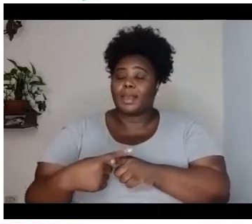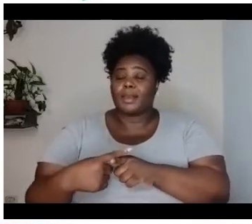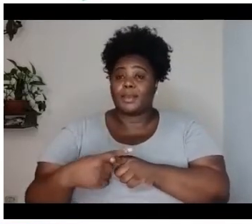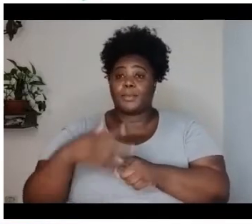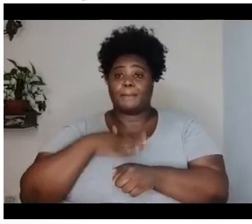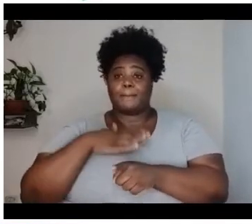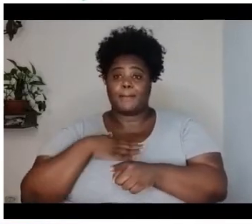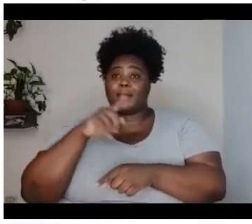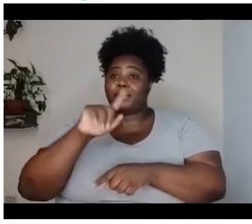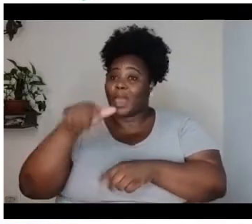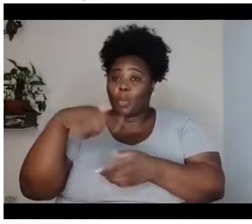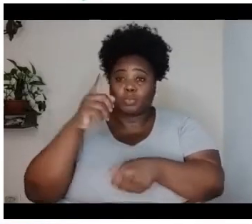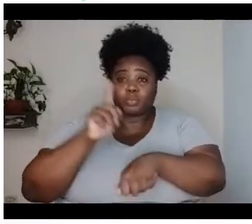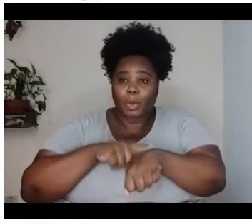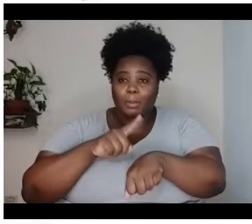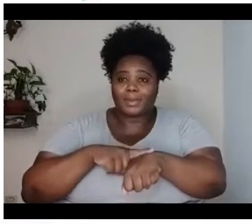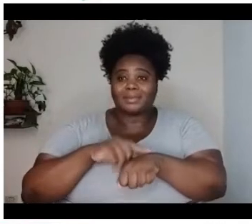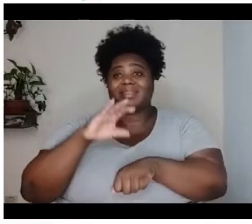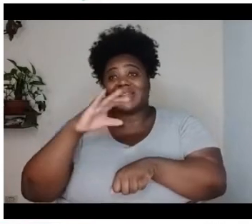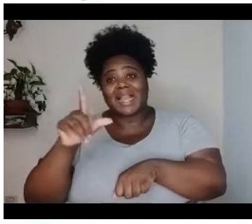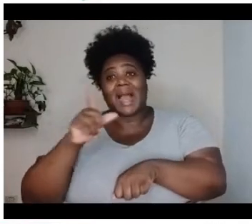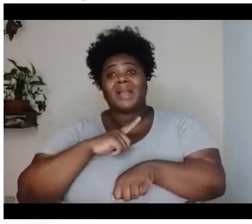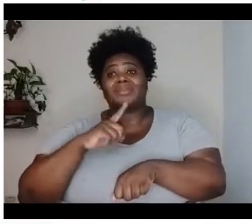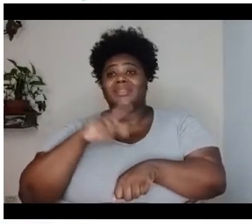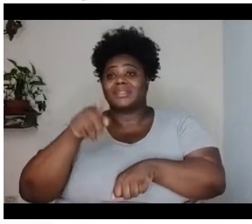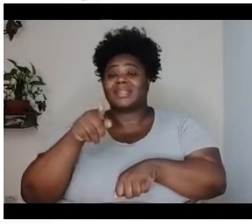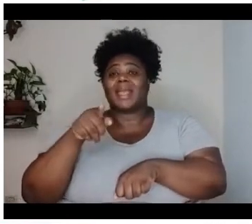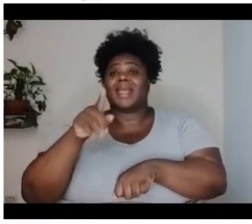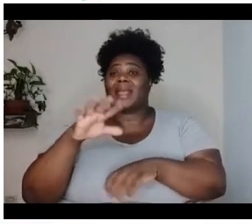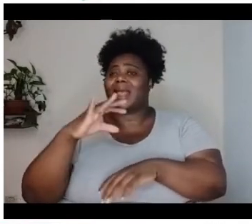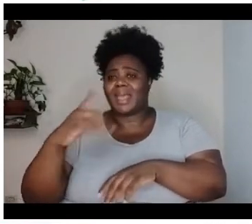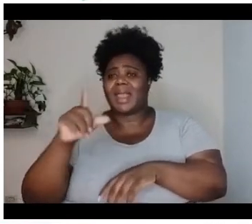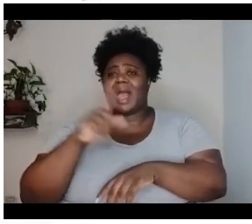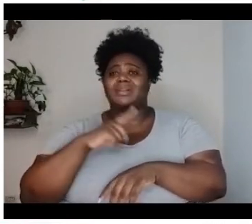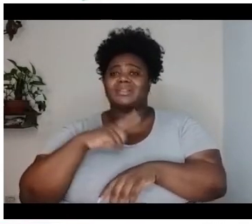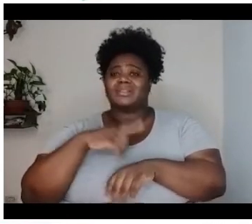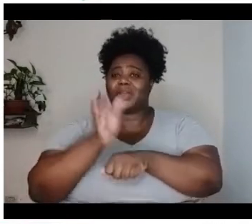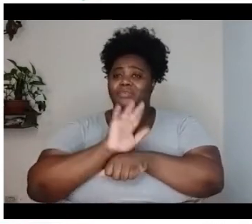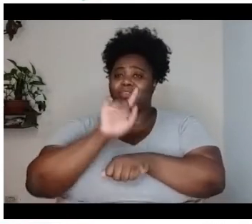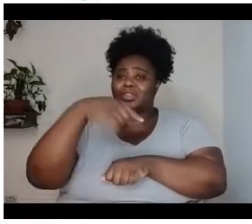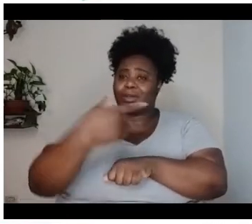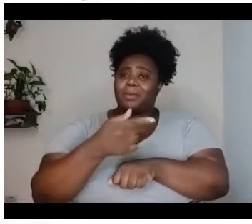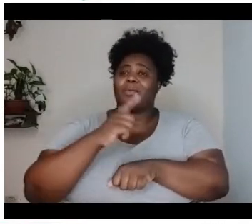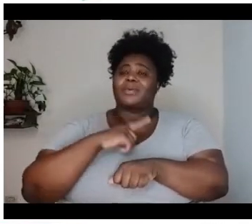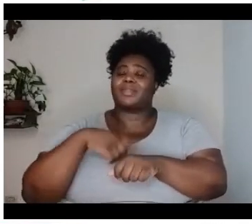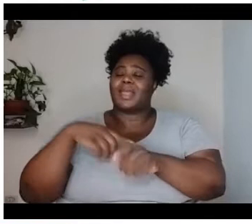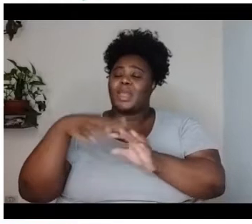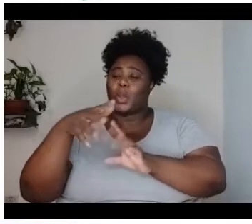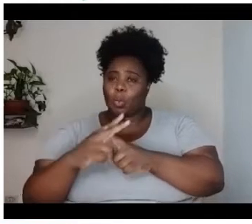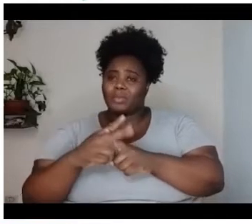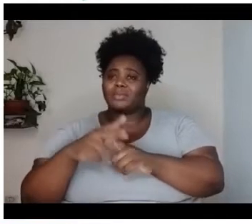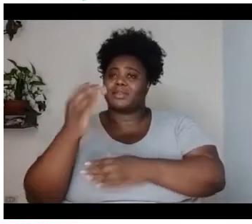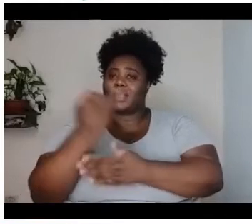aquele momento, né? Claro que tem um vídeo depois, tem uma edição de imagem, ok,